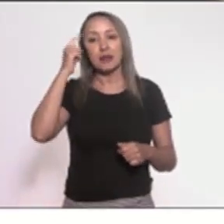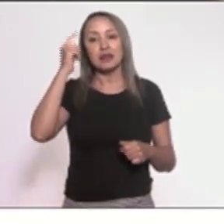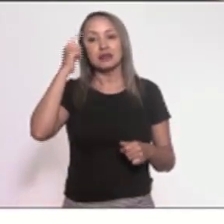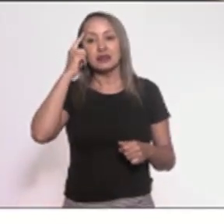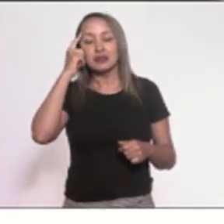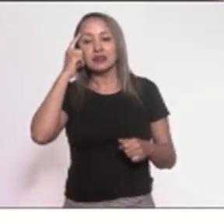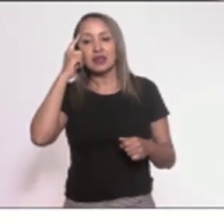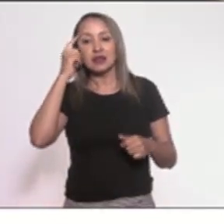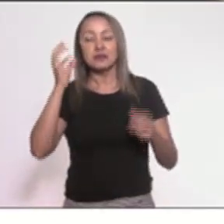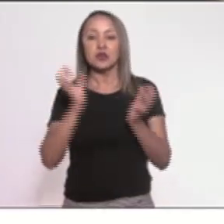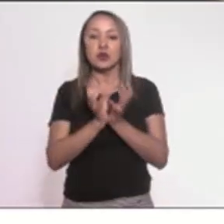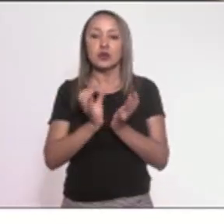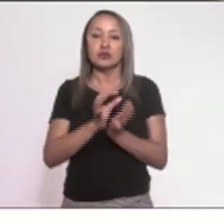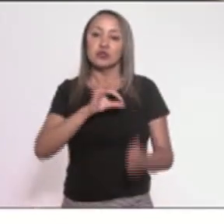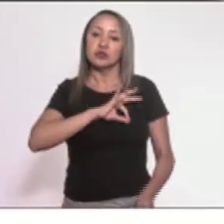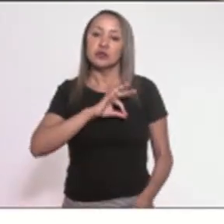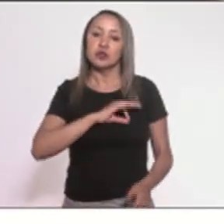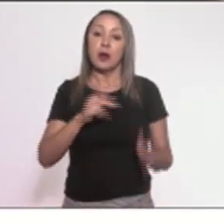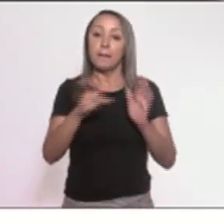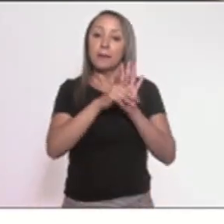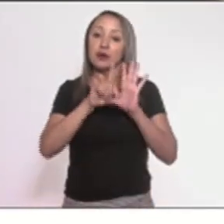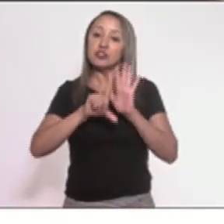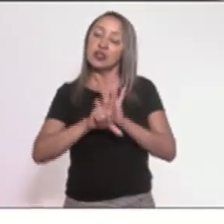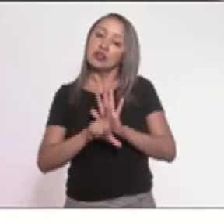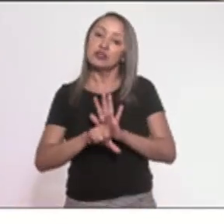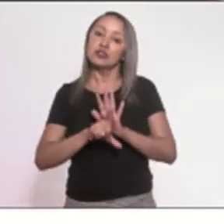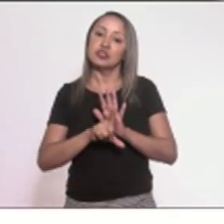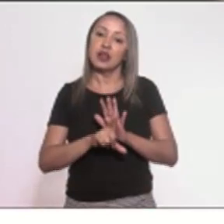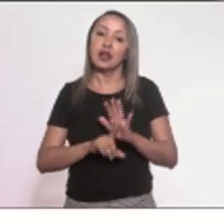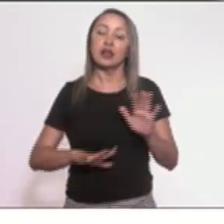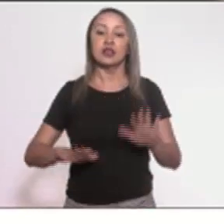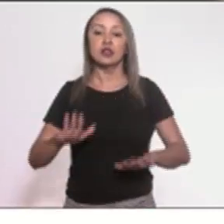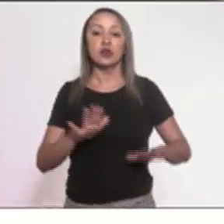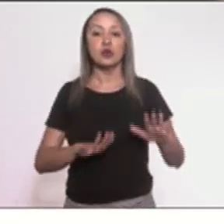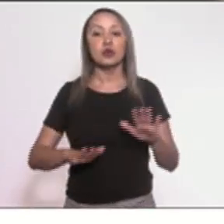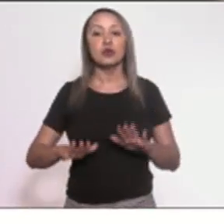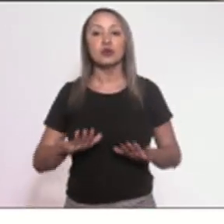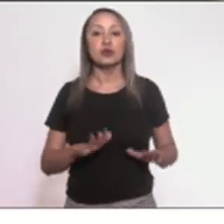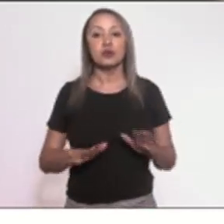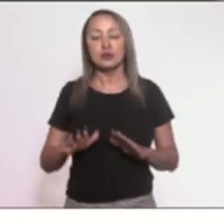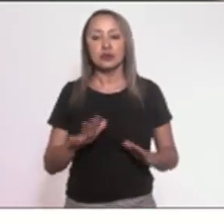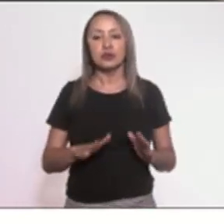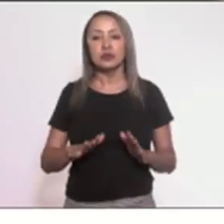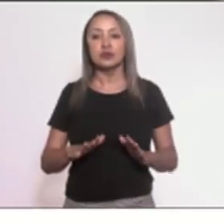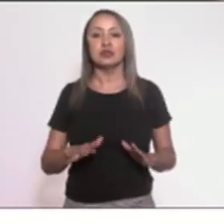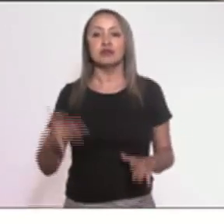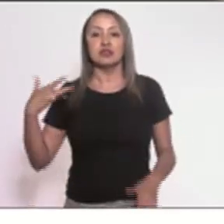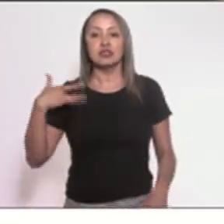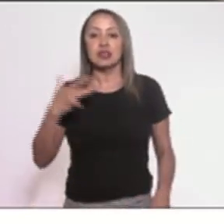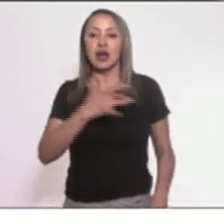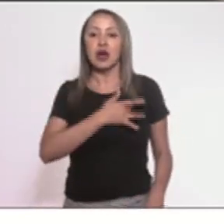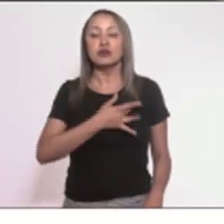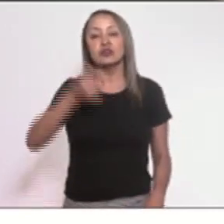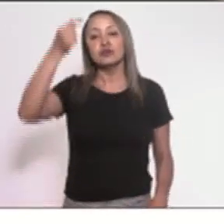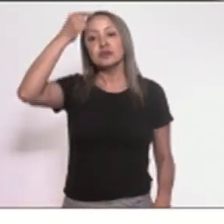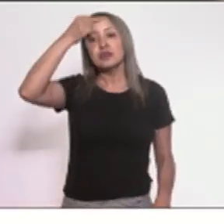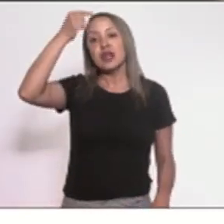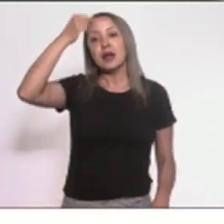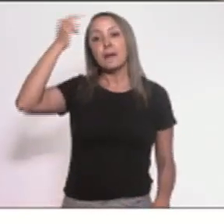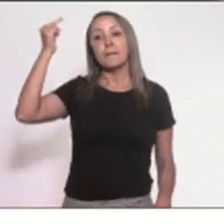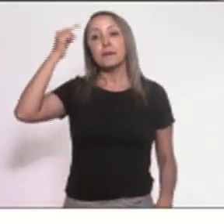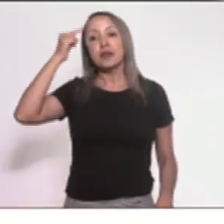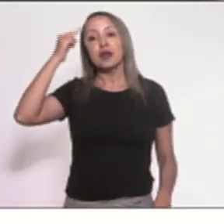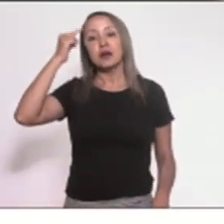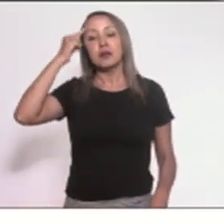isso, apresentamos nessa casa um projeto de lei que cria um programa de saúde mental e prevenção